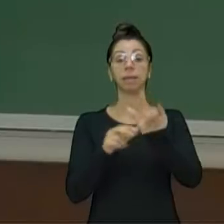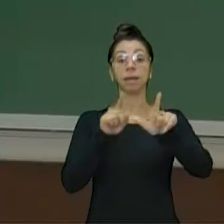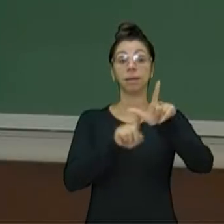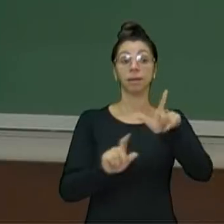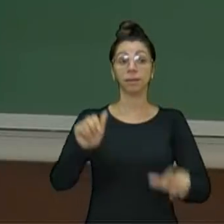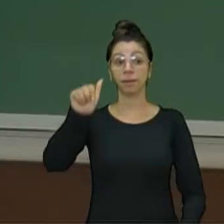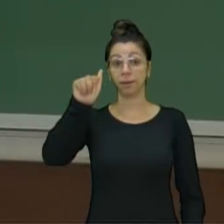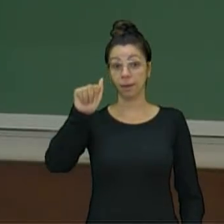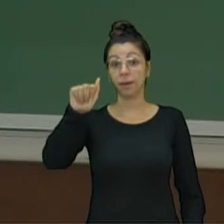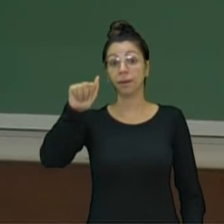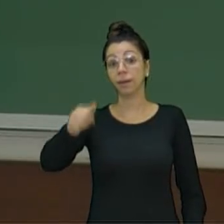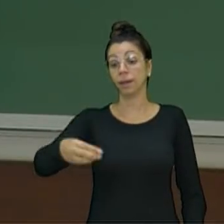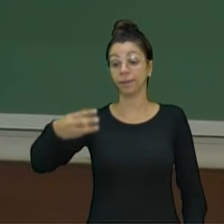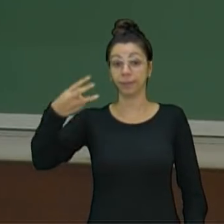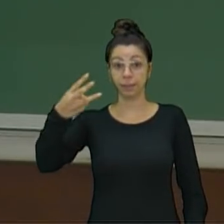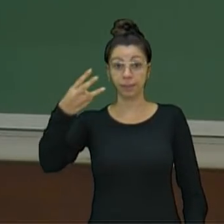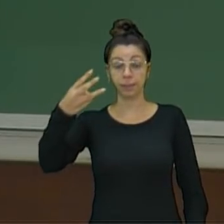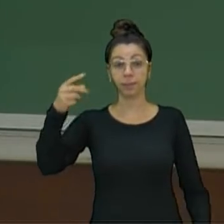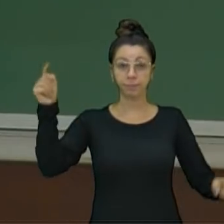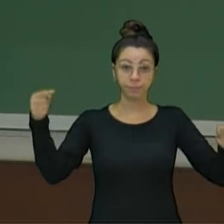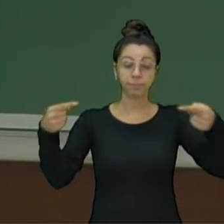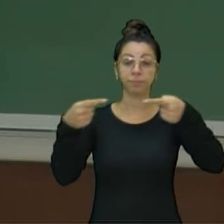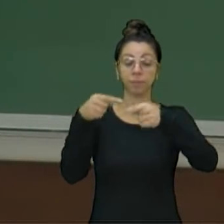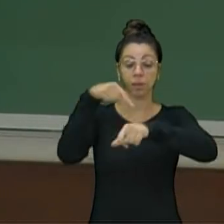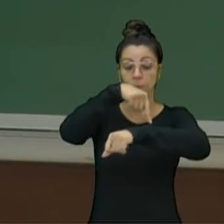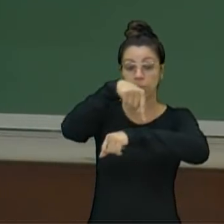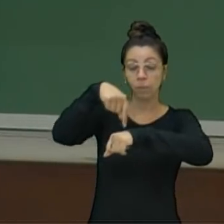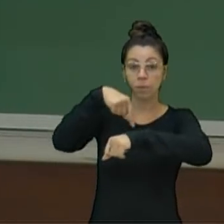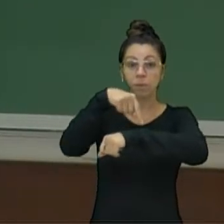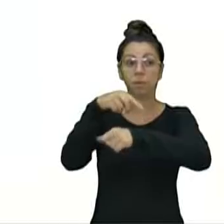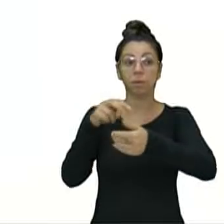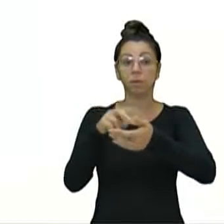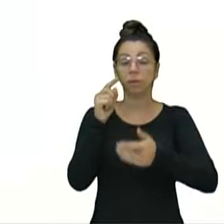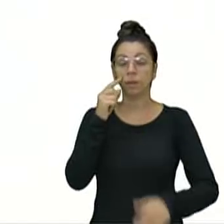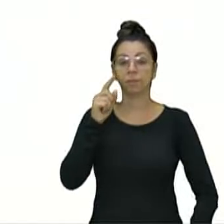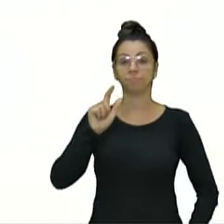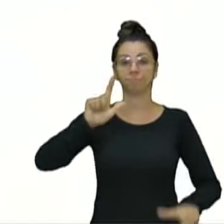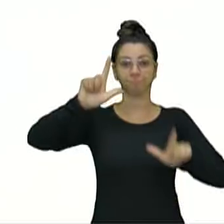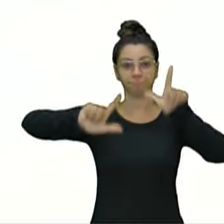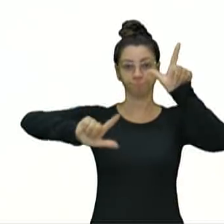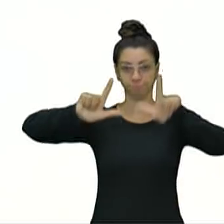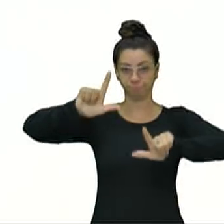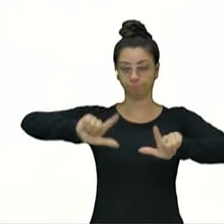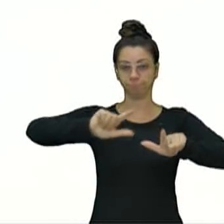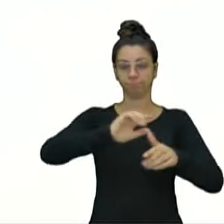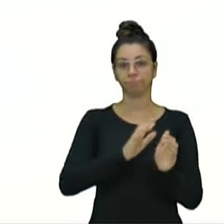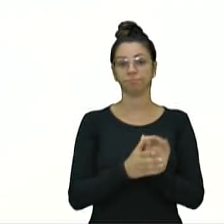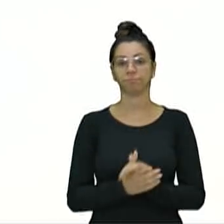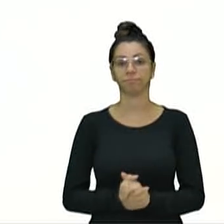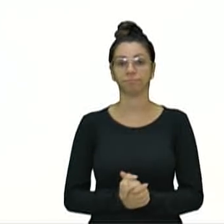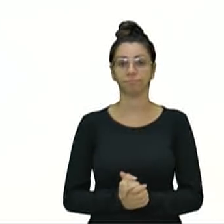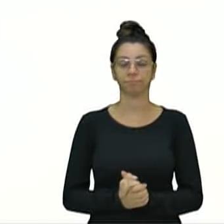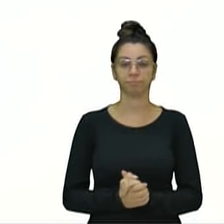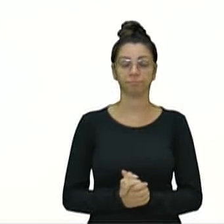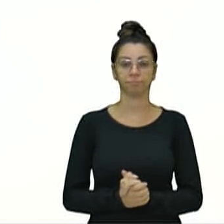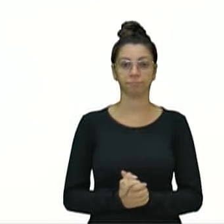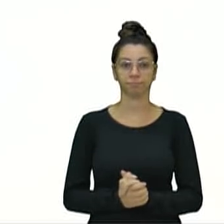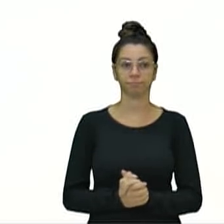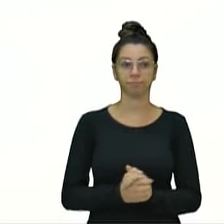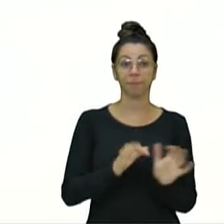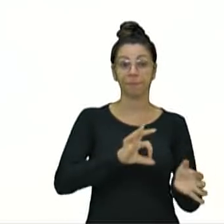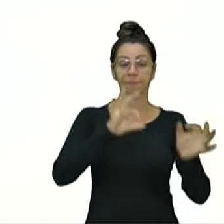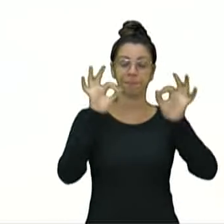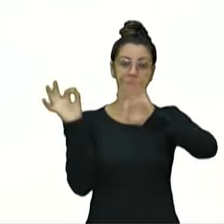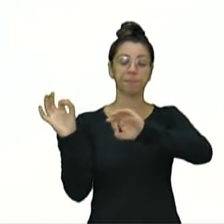pelo reloginho, né? São 2 horas da manhã e ele está ali assistindo televisão. Então, stay up late é ficar acordado até tarde e